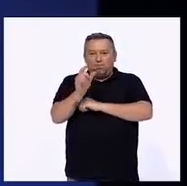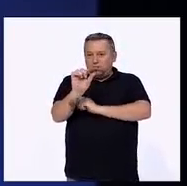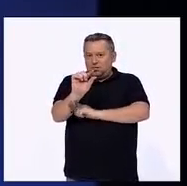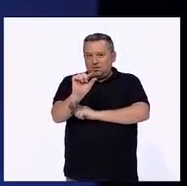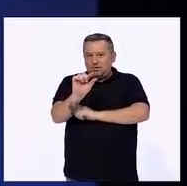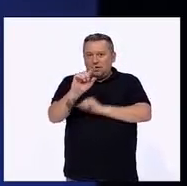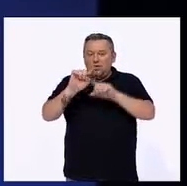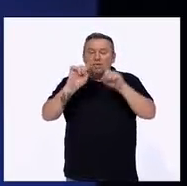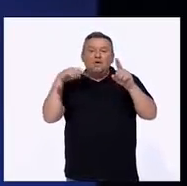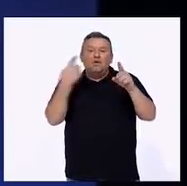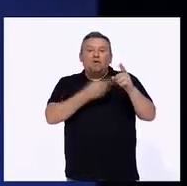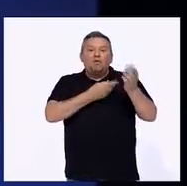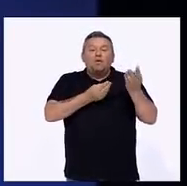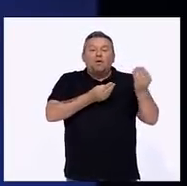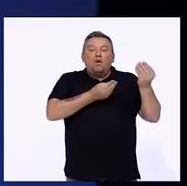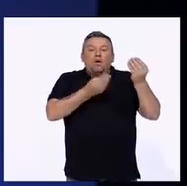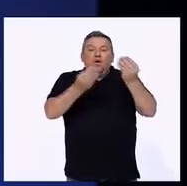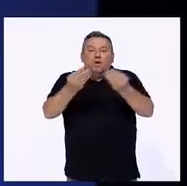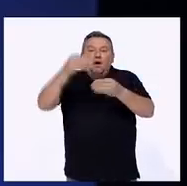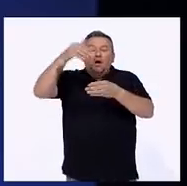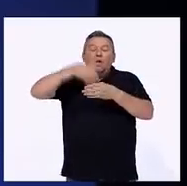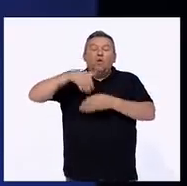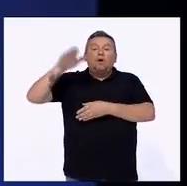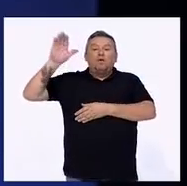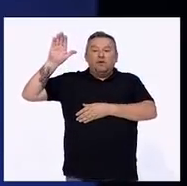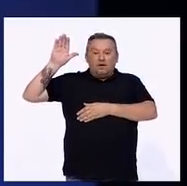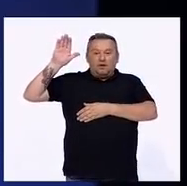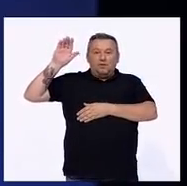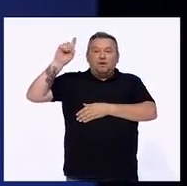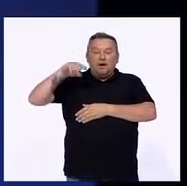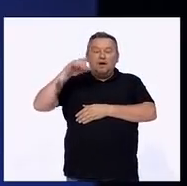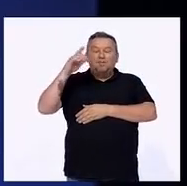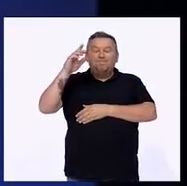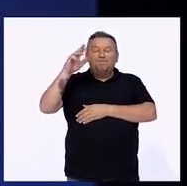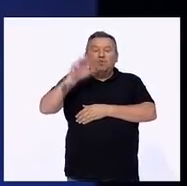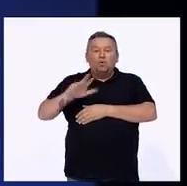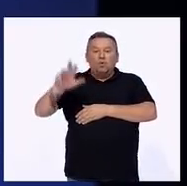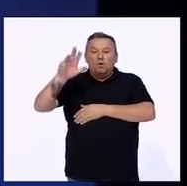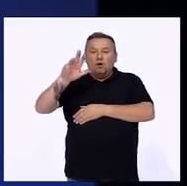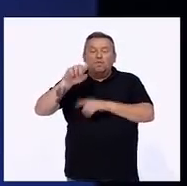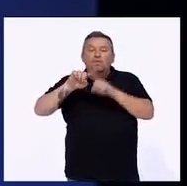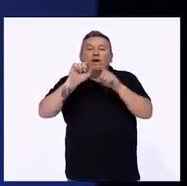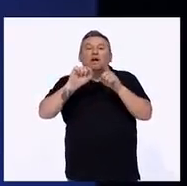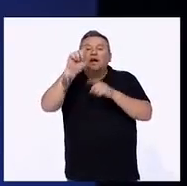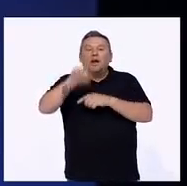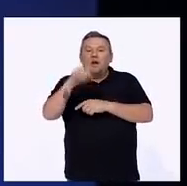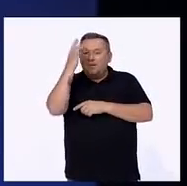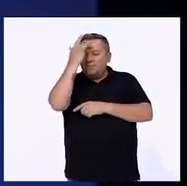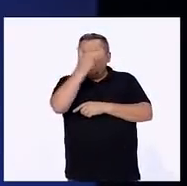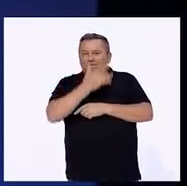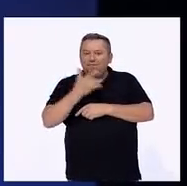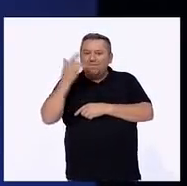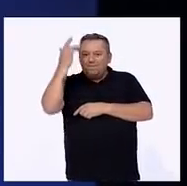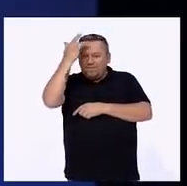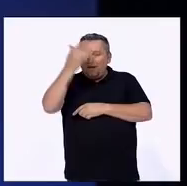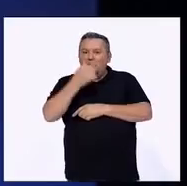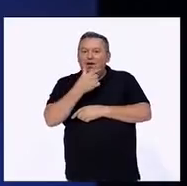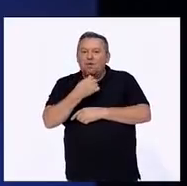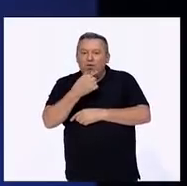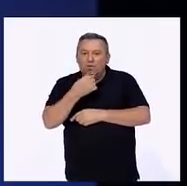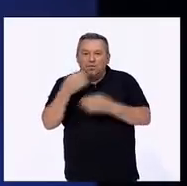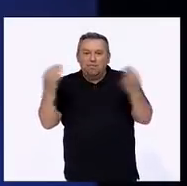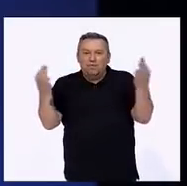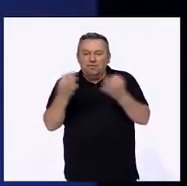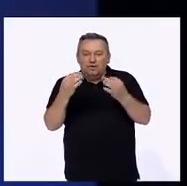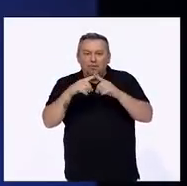temos a oferecer um candidato que foi o melhor ministro de Lula. Quem é o Haddad? O Haddad é um homem absolutamente tranquilo. Em primeiro lugar, assim, tem sido